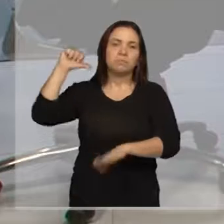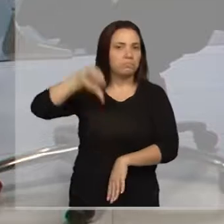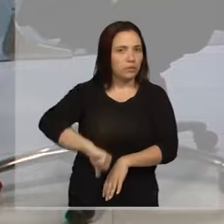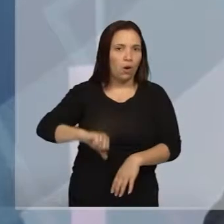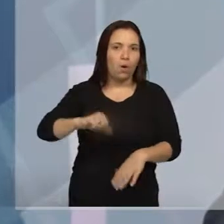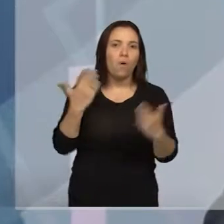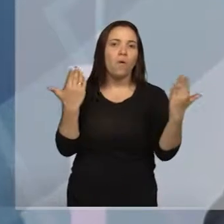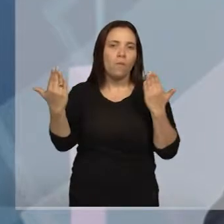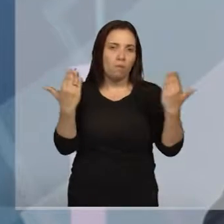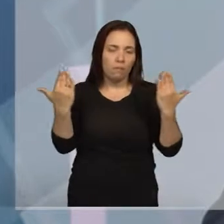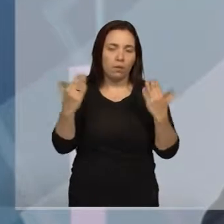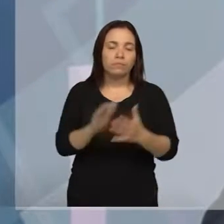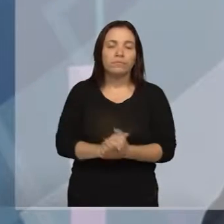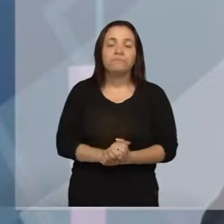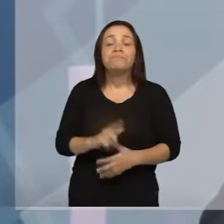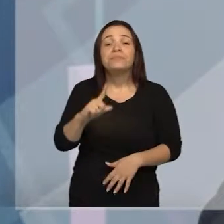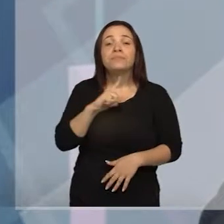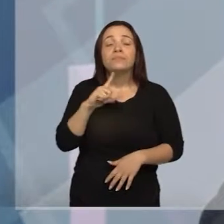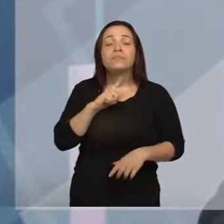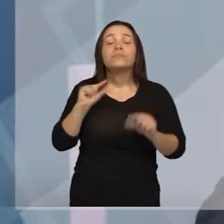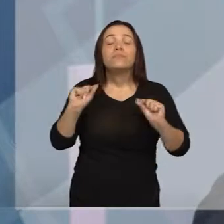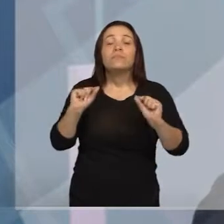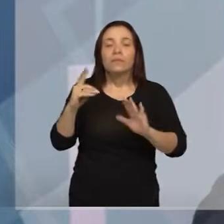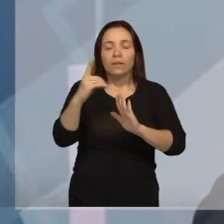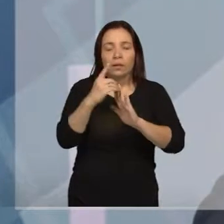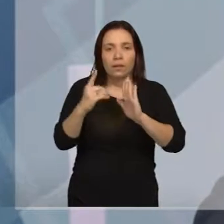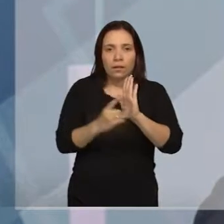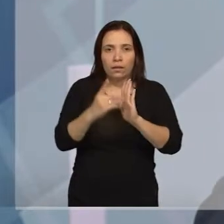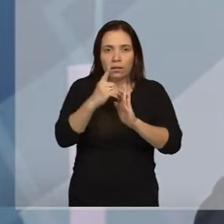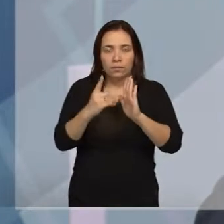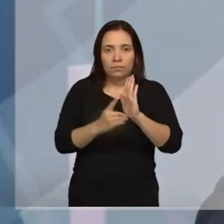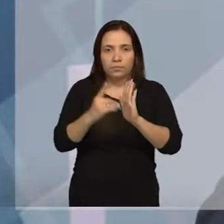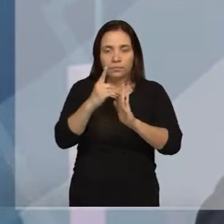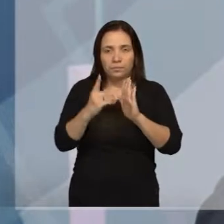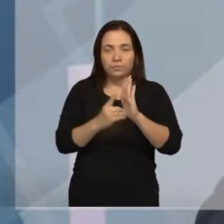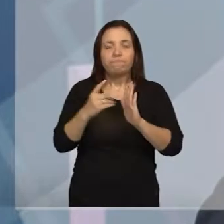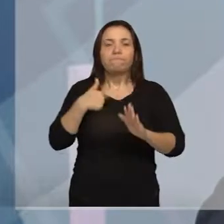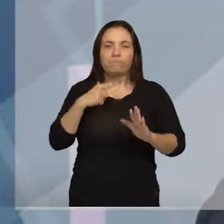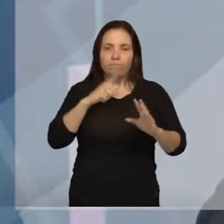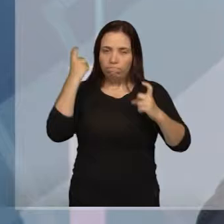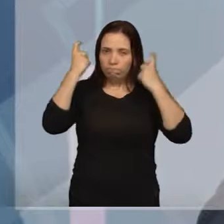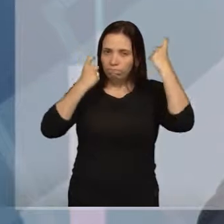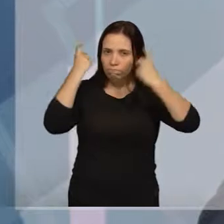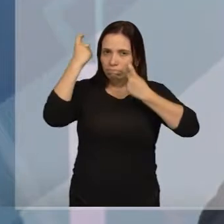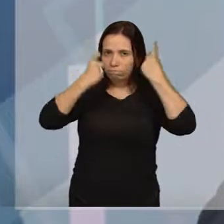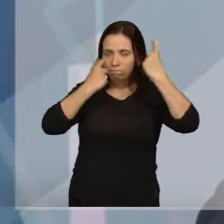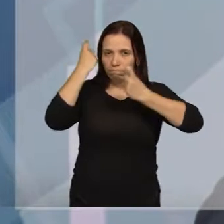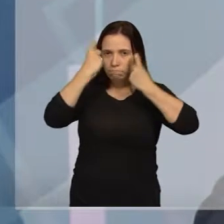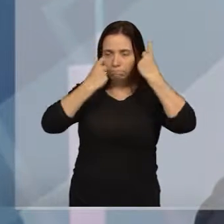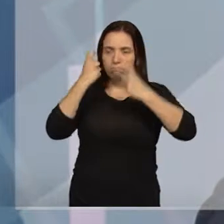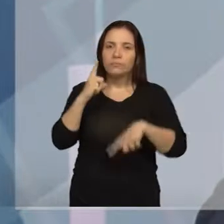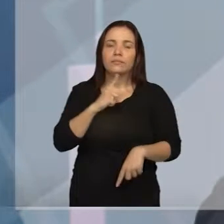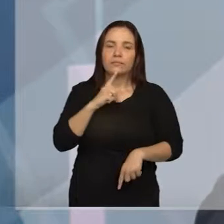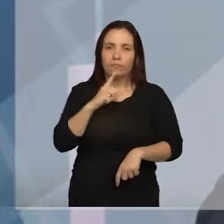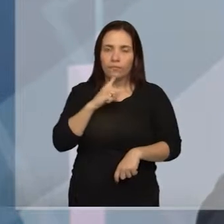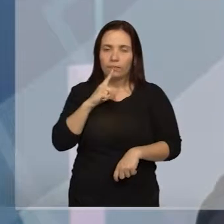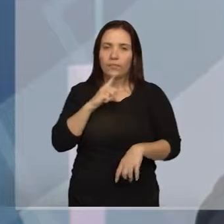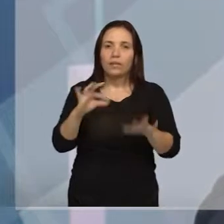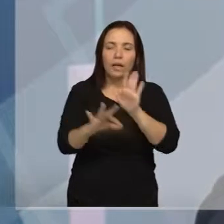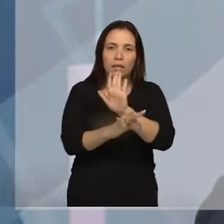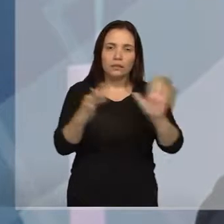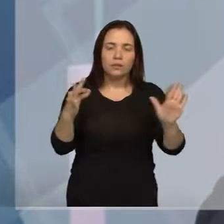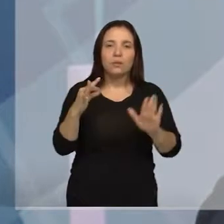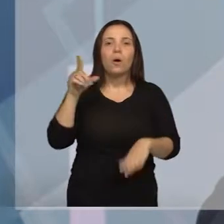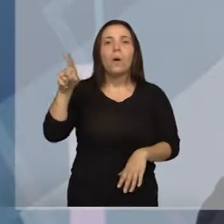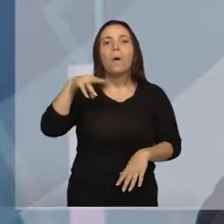com relação a esse decreto que me preocupa muito. O decreto assinado